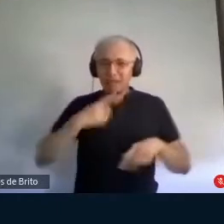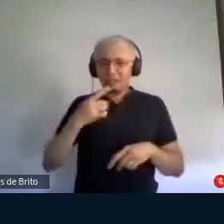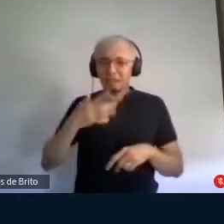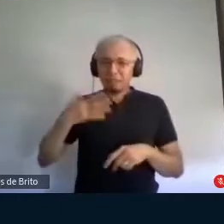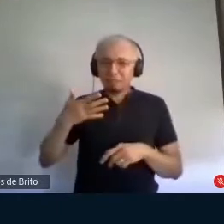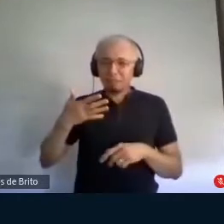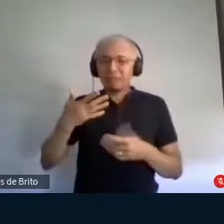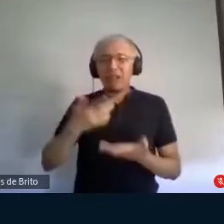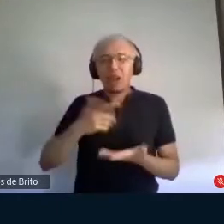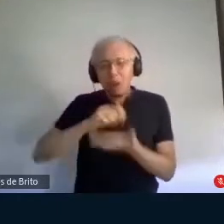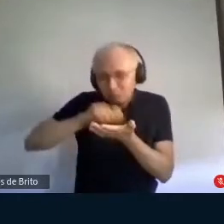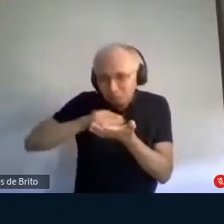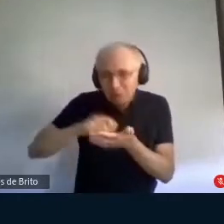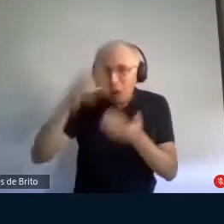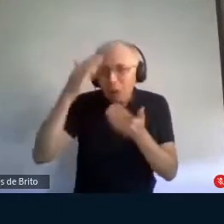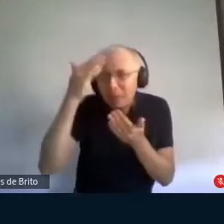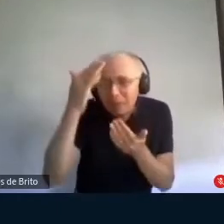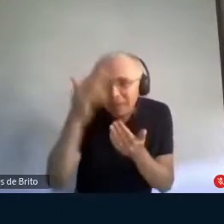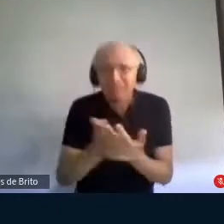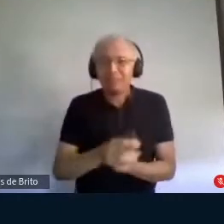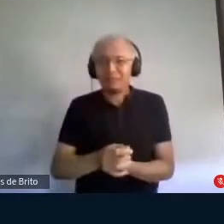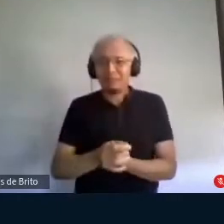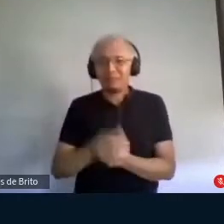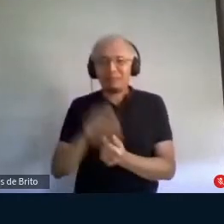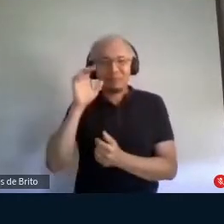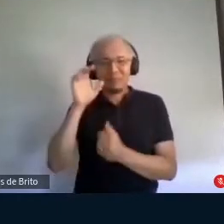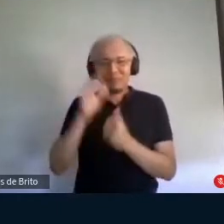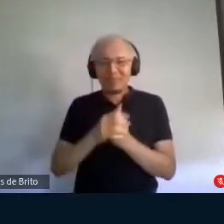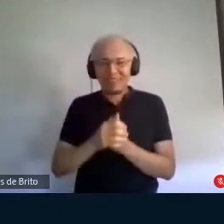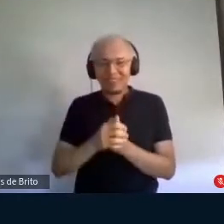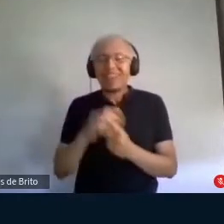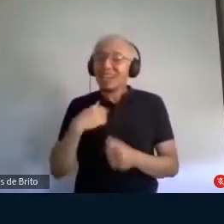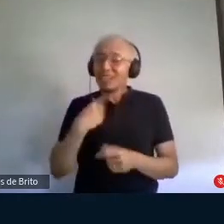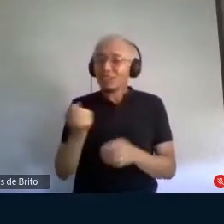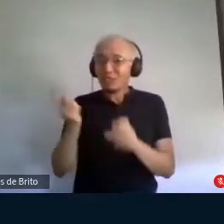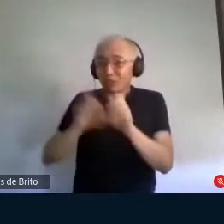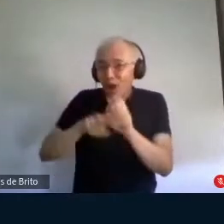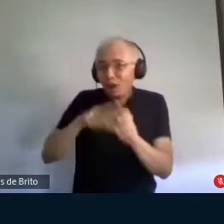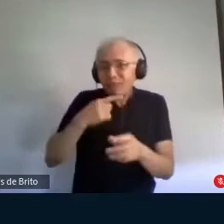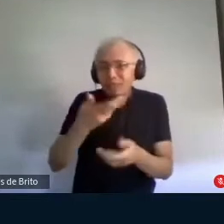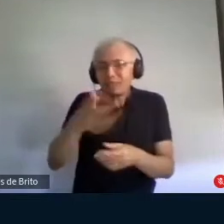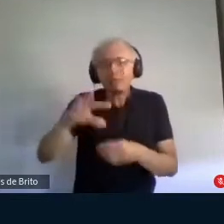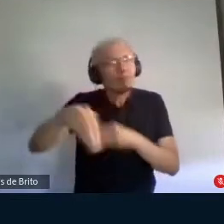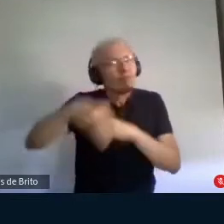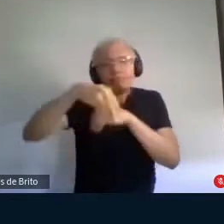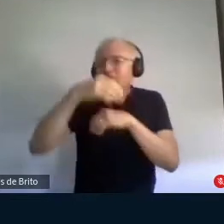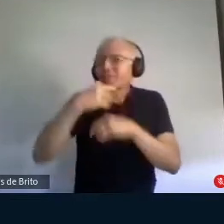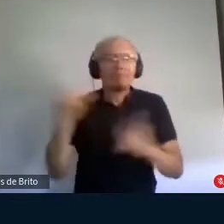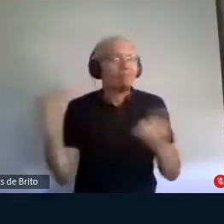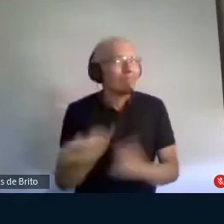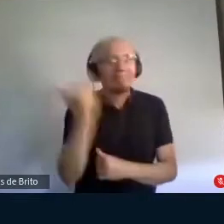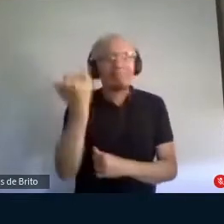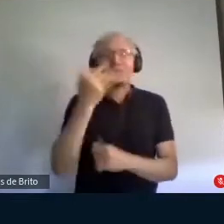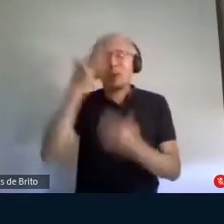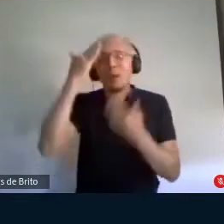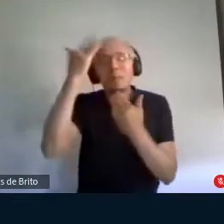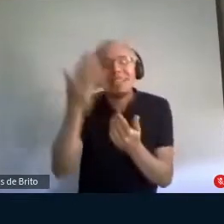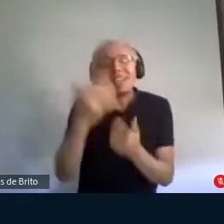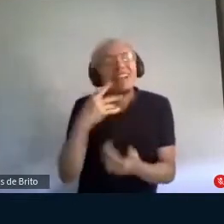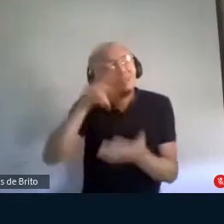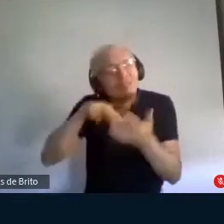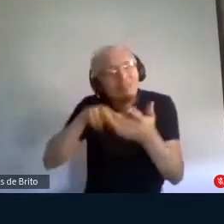fiz a anotação e com certeza a gente vai ainda falar, mas foram contribuições muito importantes. Obrigada mesmo pela leitura